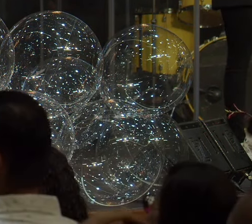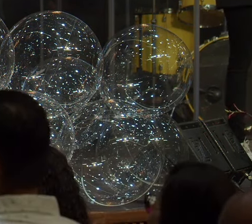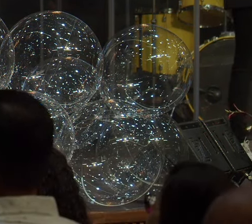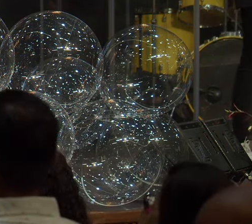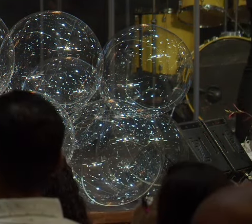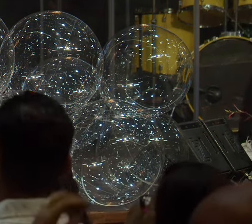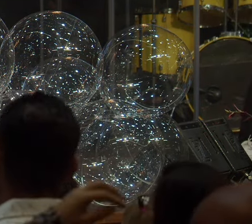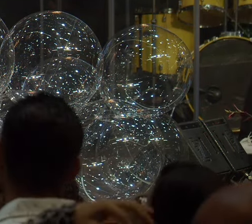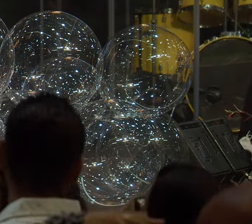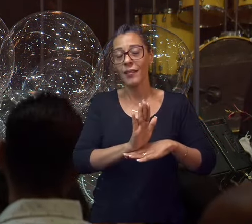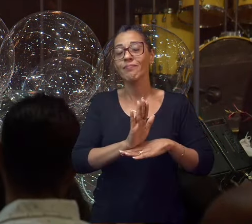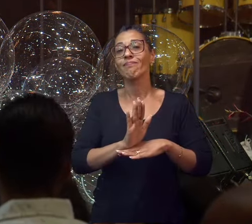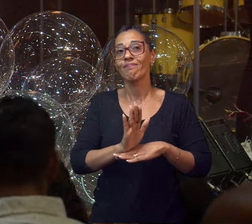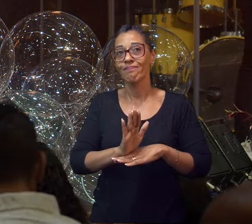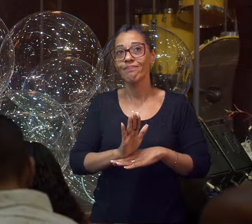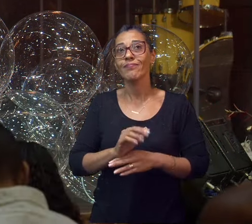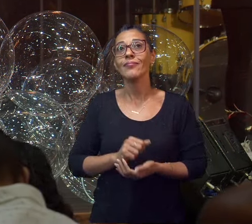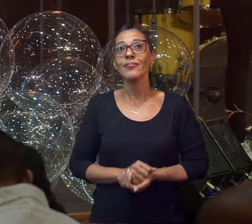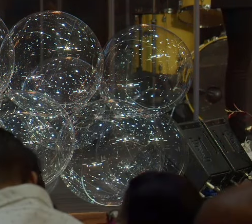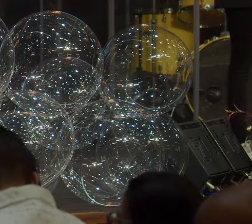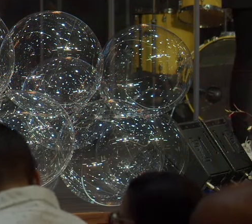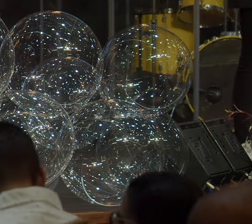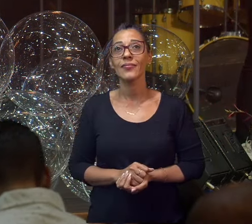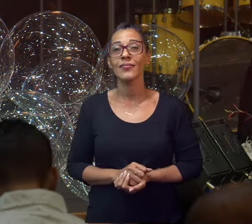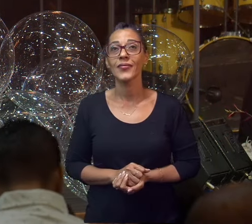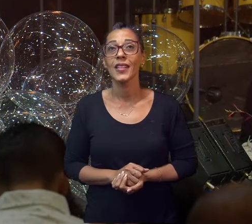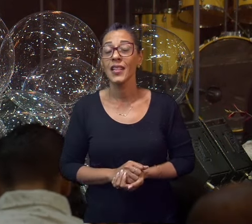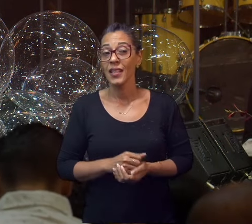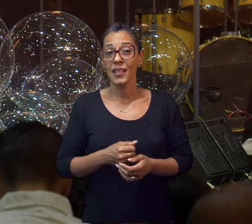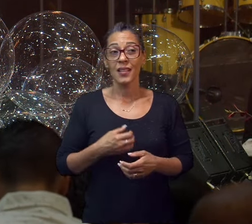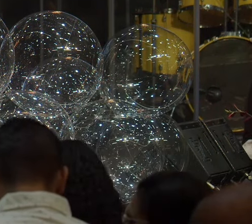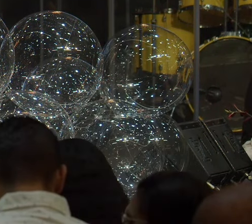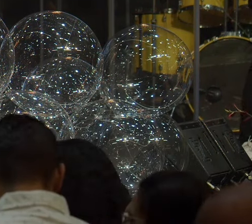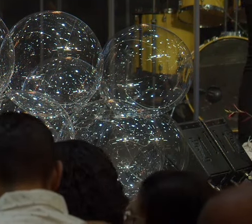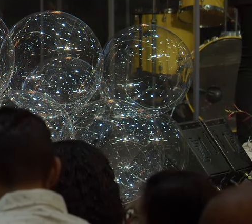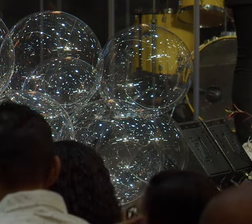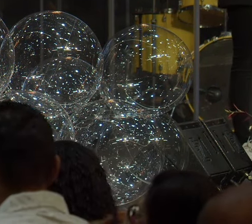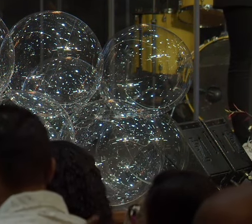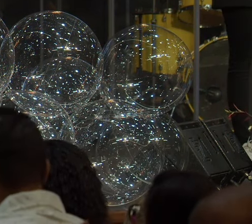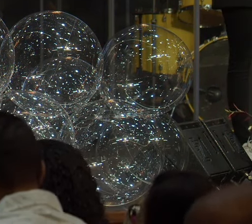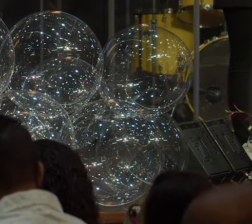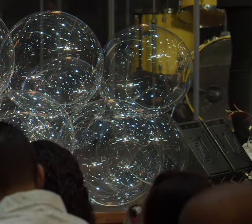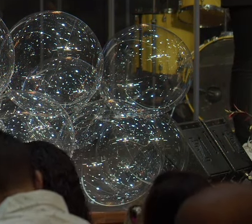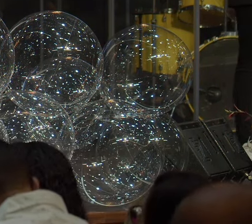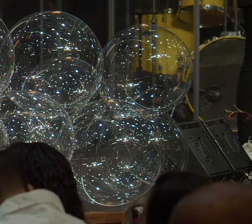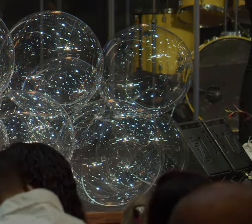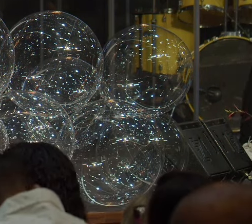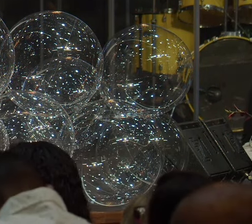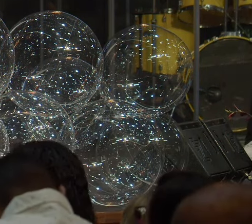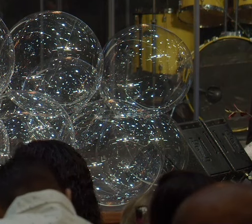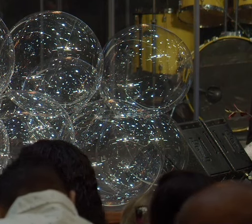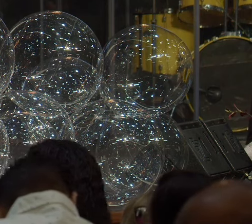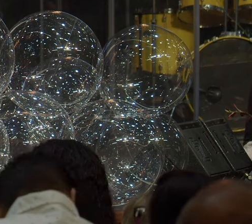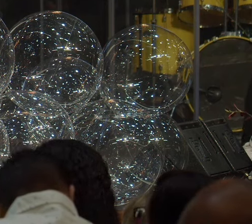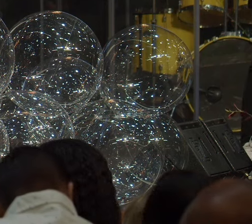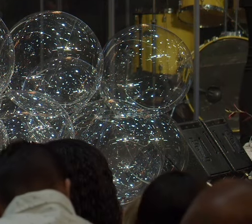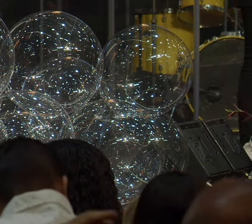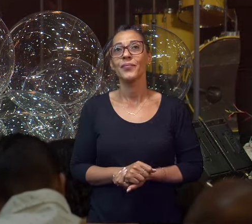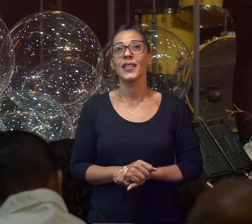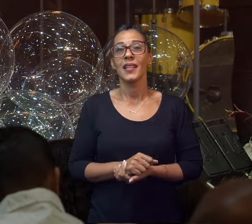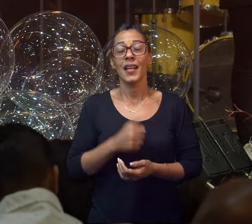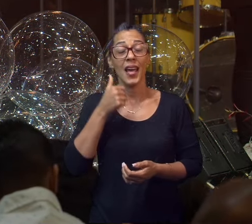você vai descobrir que não tem endereço que o desespero te leve porque você sabe que essa história de H E o desespero levou Agar o